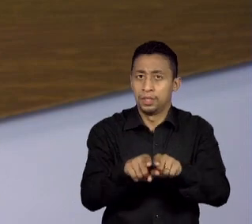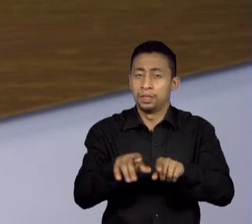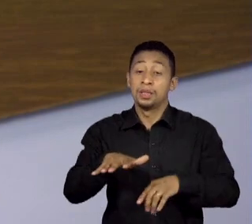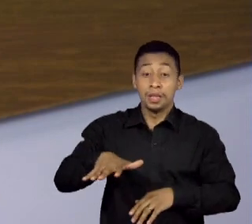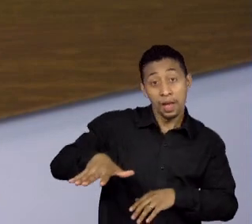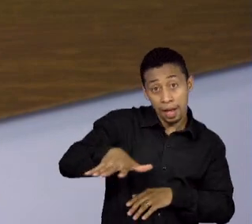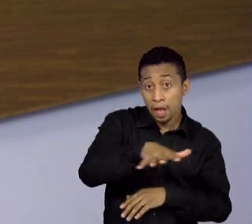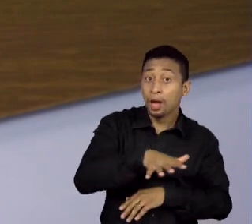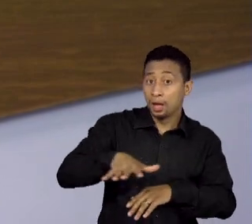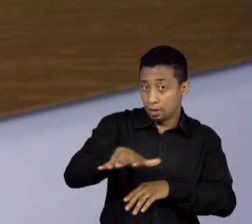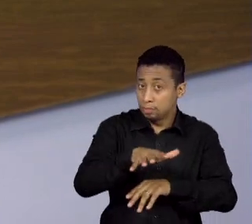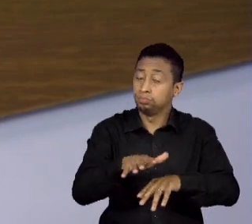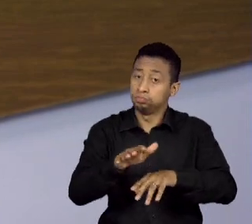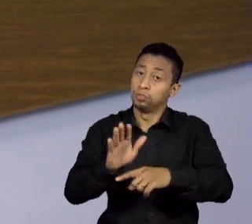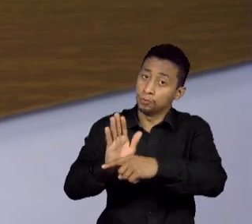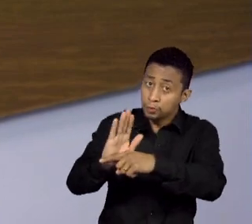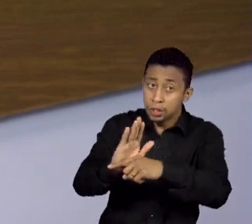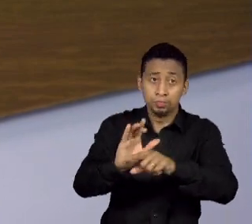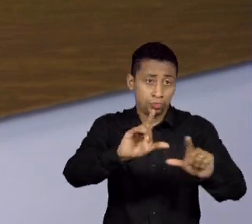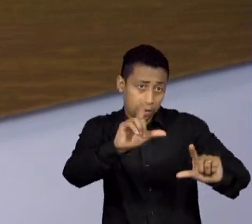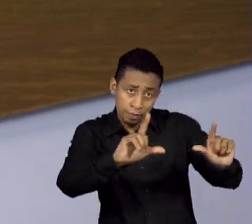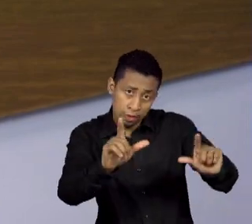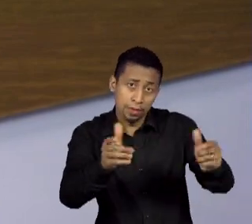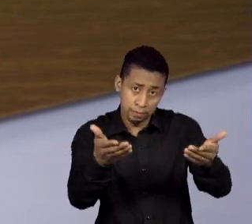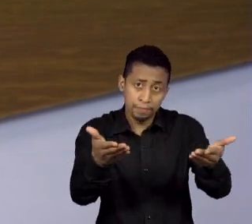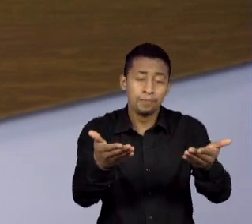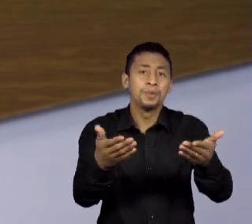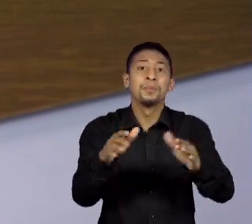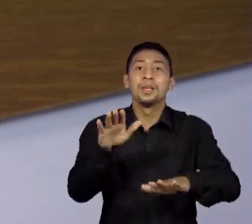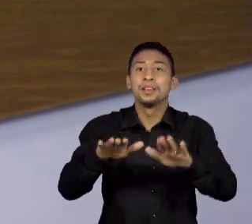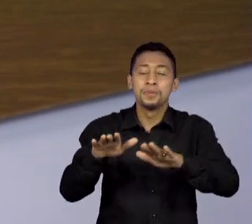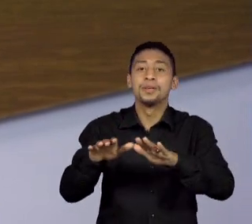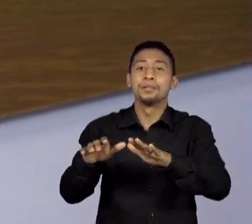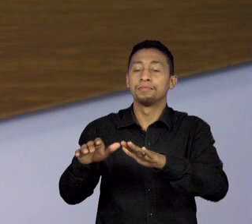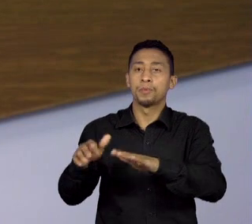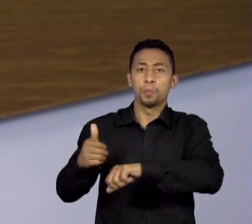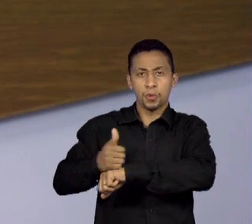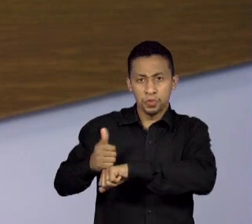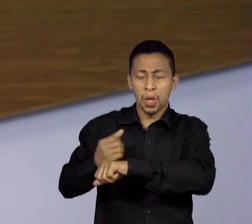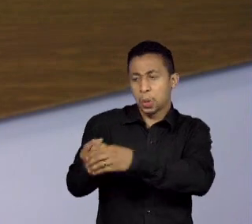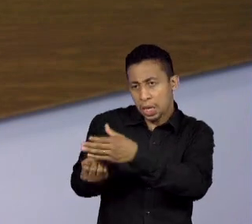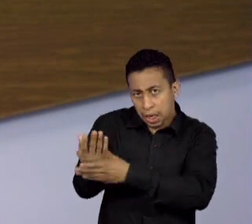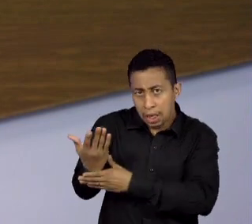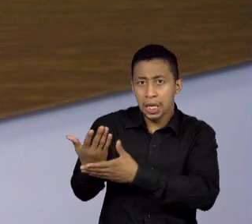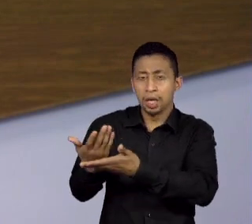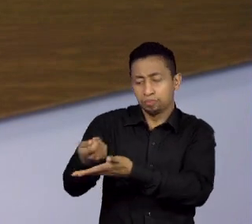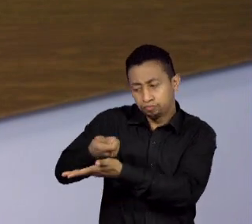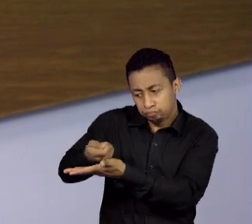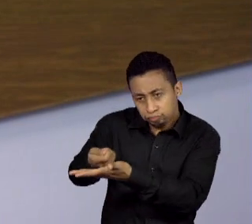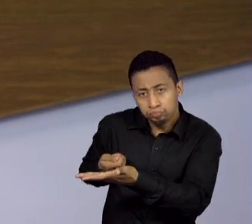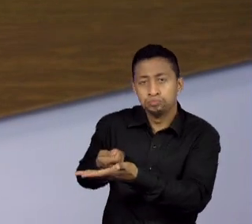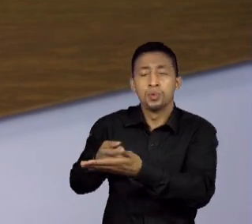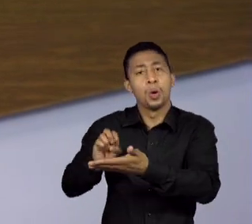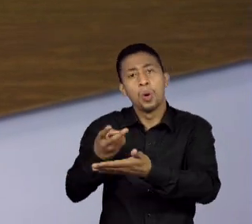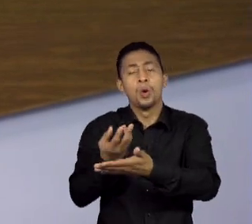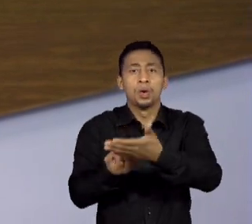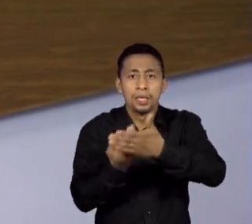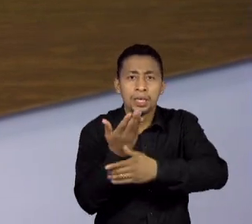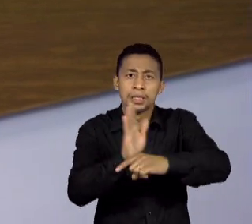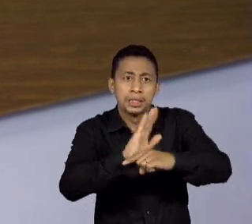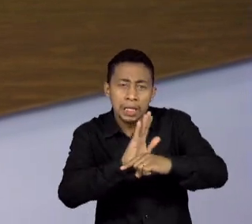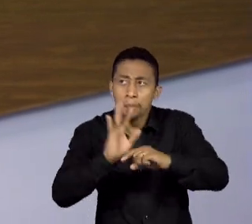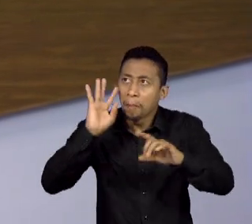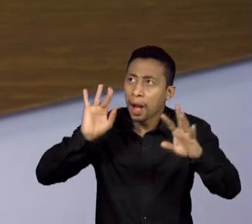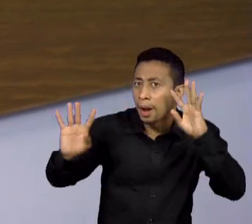audiovisual, né? Porque a gente vive esse momento em que muitos ficcionistas, roteiristas falam que a realidade tem